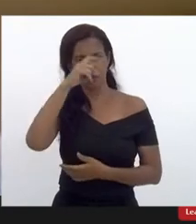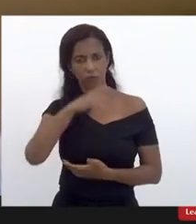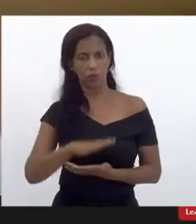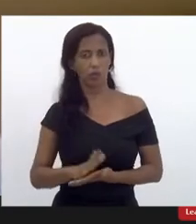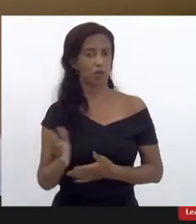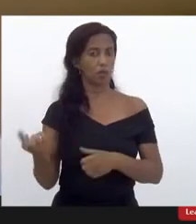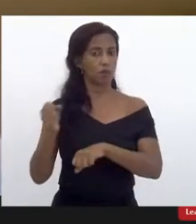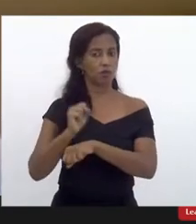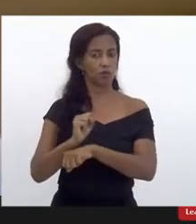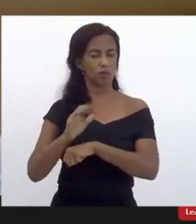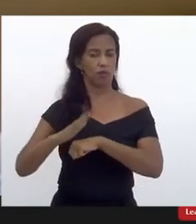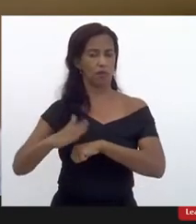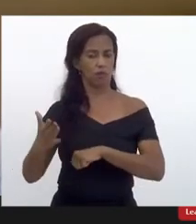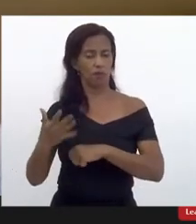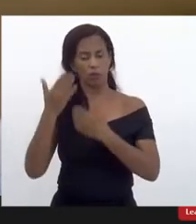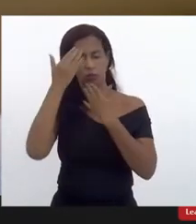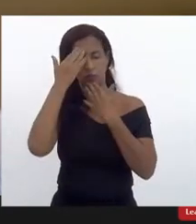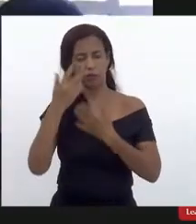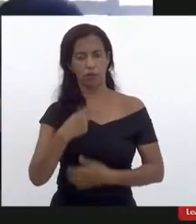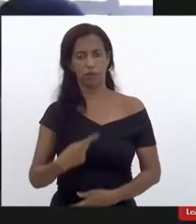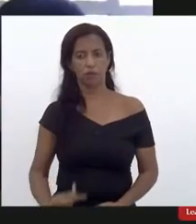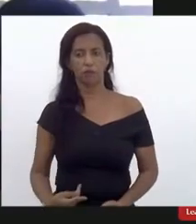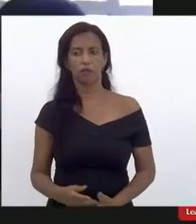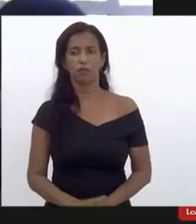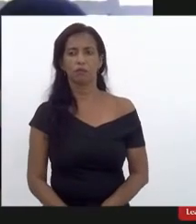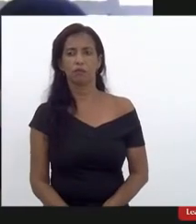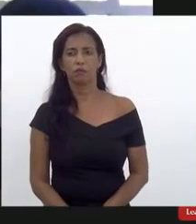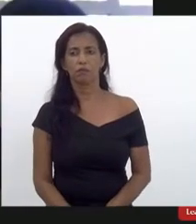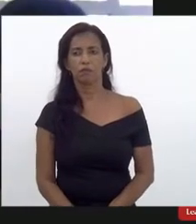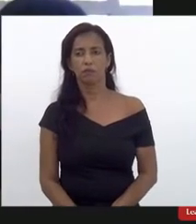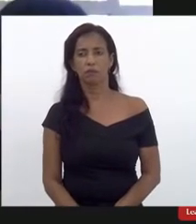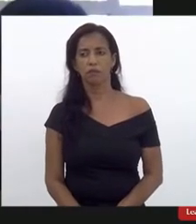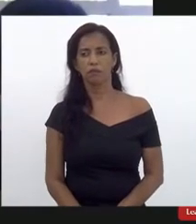era esperado um pouco mais. Muito obrigado, presidente.